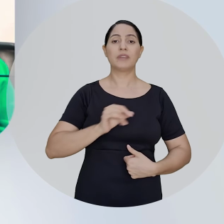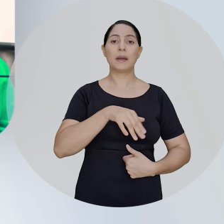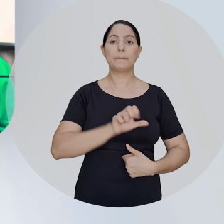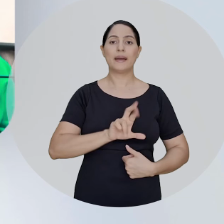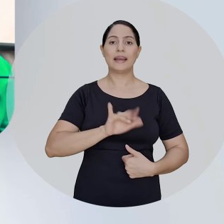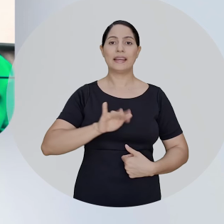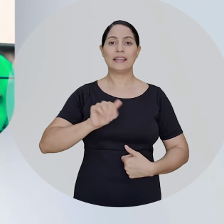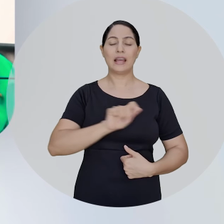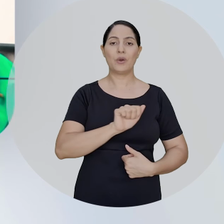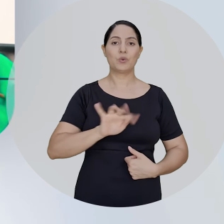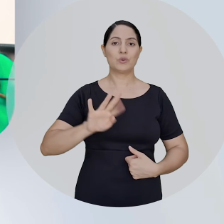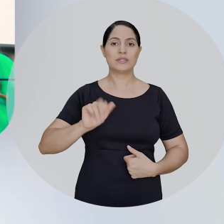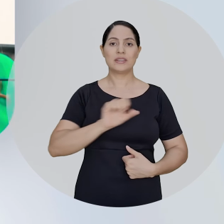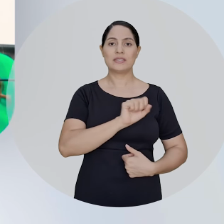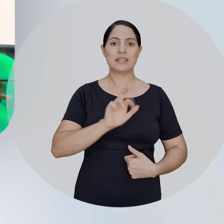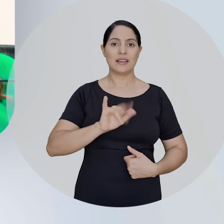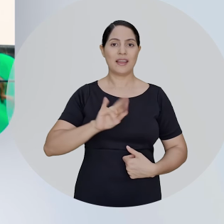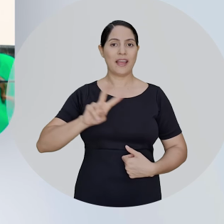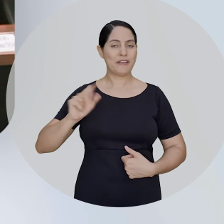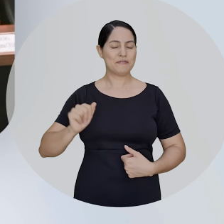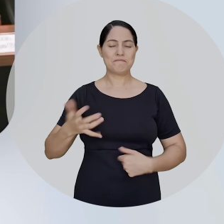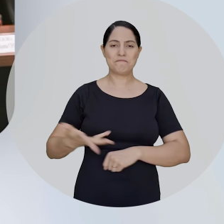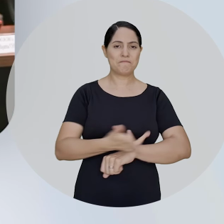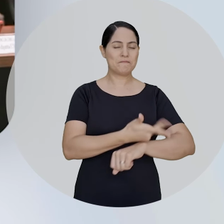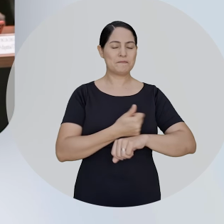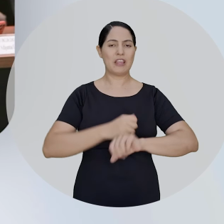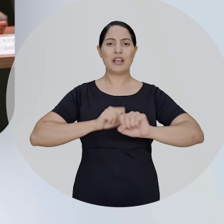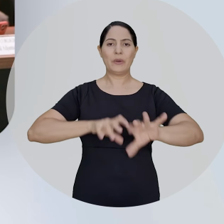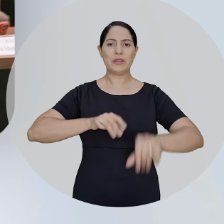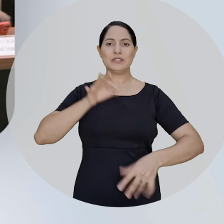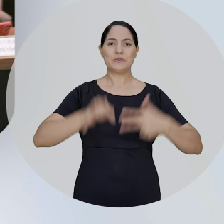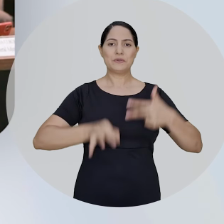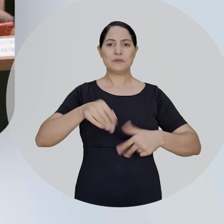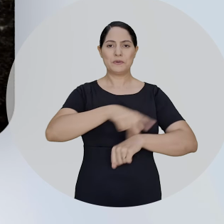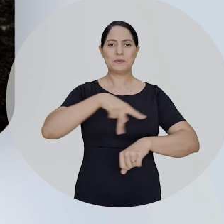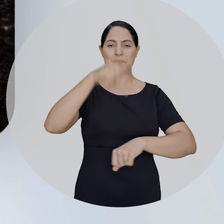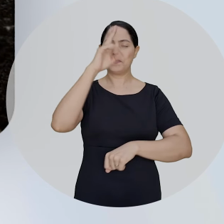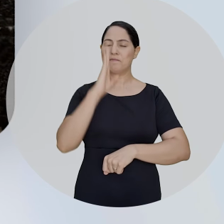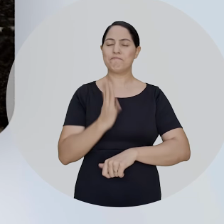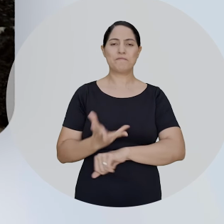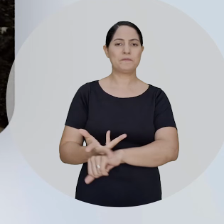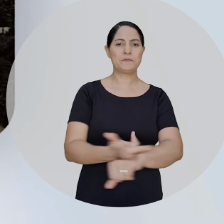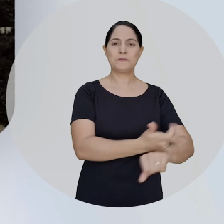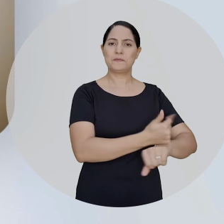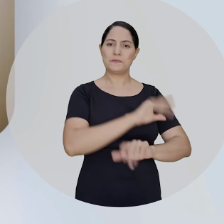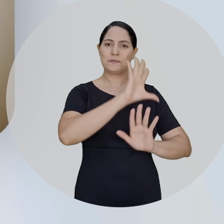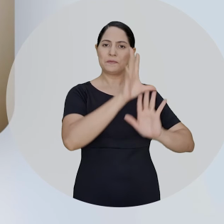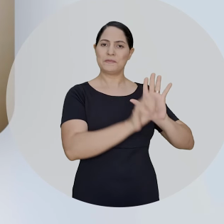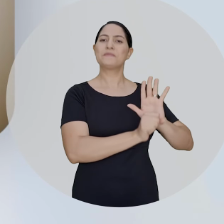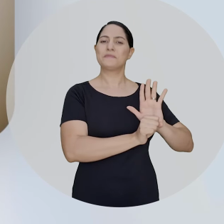Augusta Saraiva, por suas relevantes contribuições para a educação jurídica brasileira. Uma honraria carregada de